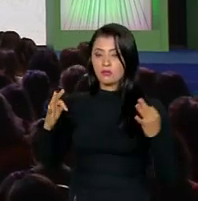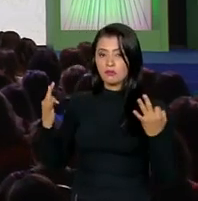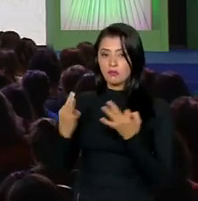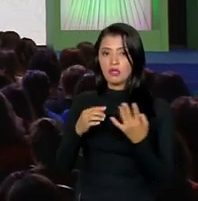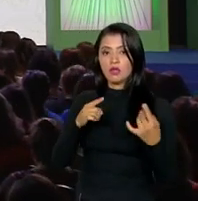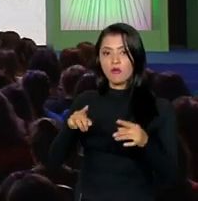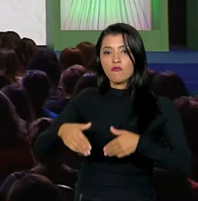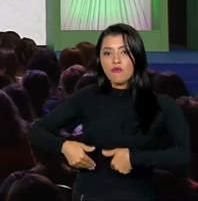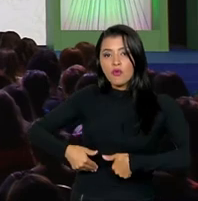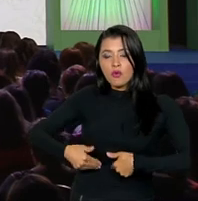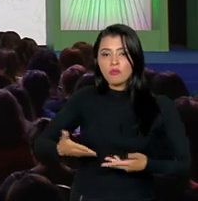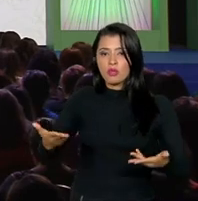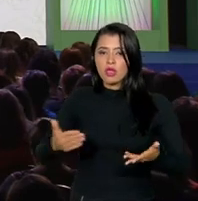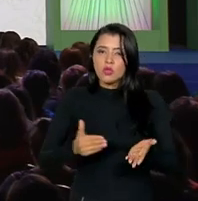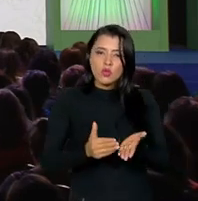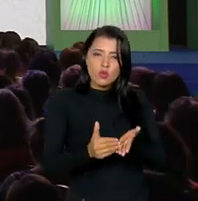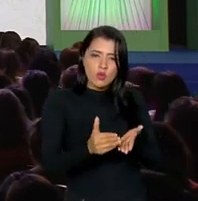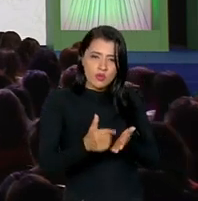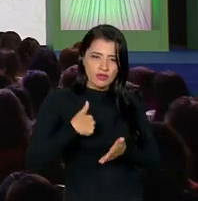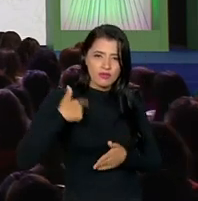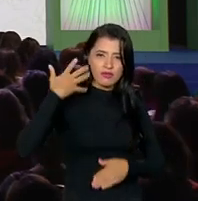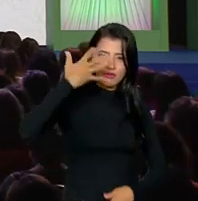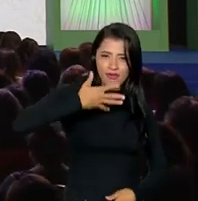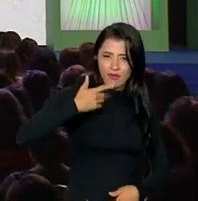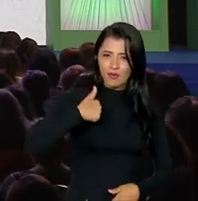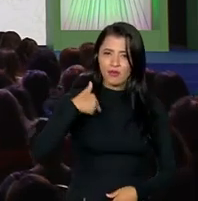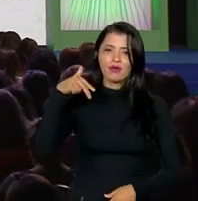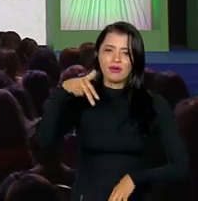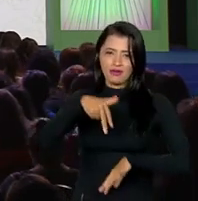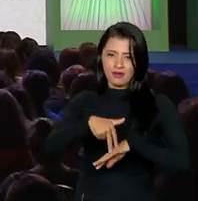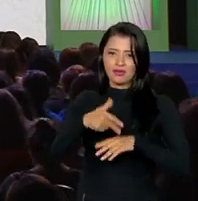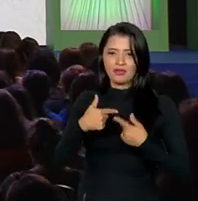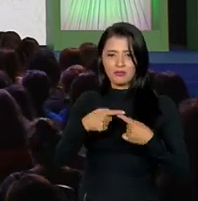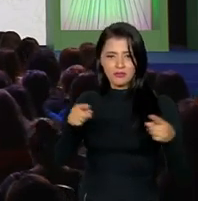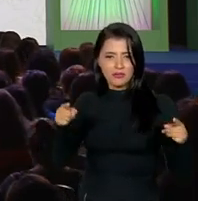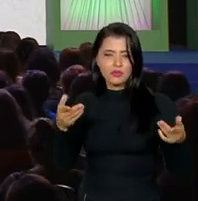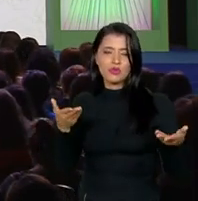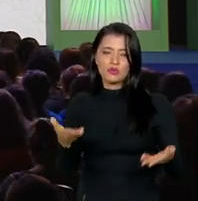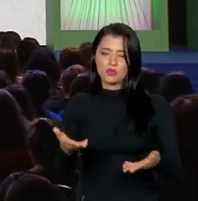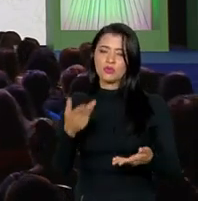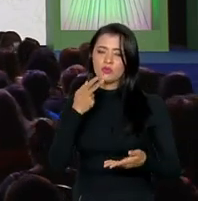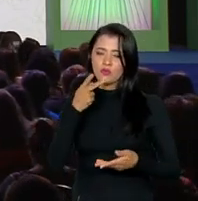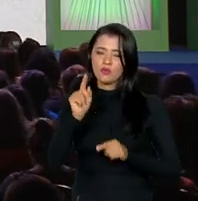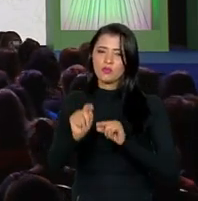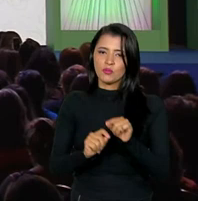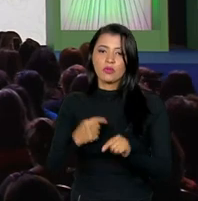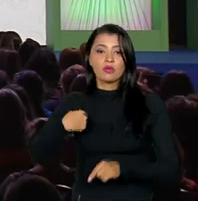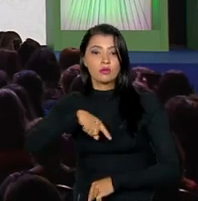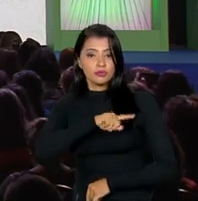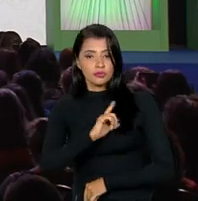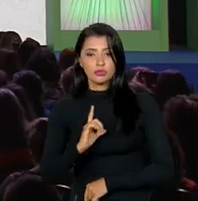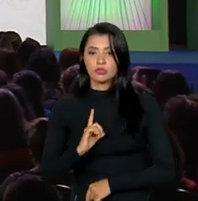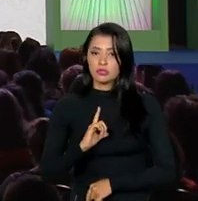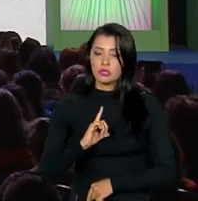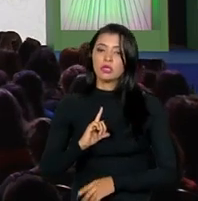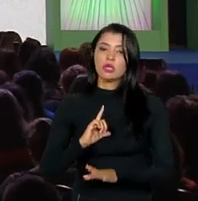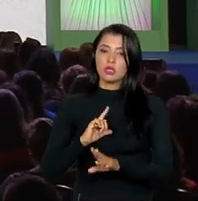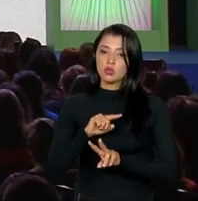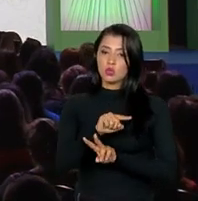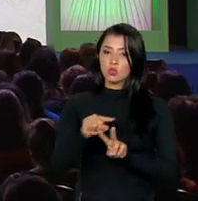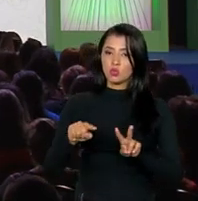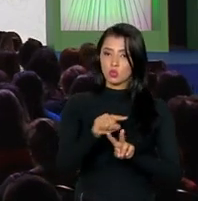à Fome. E no início da minha fala, ministro, aqui no painel de abertura, eu falei que a gente tem